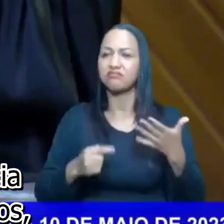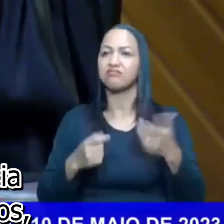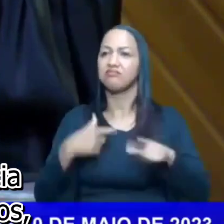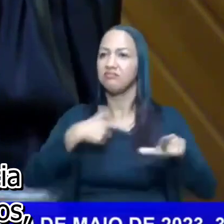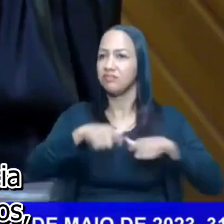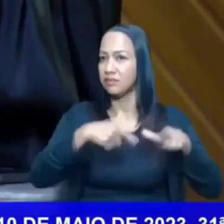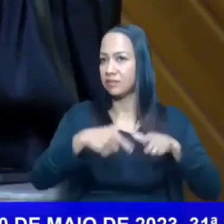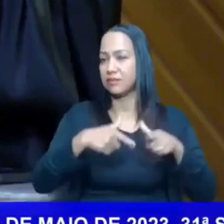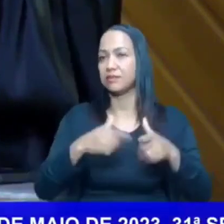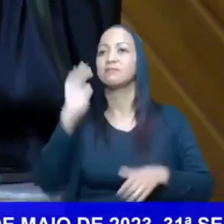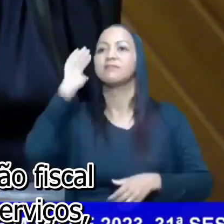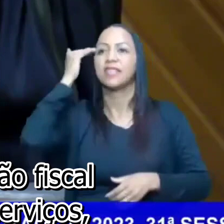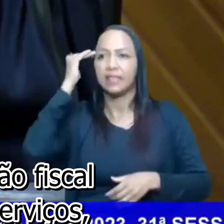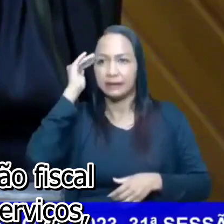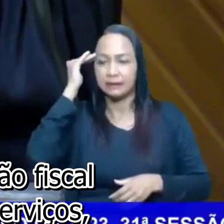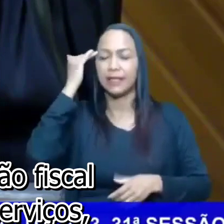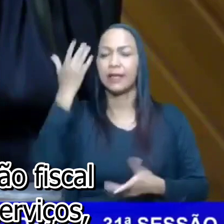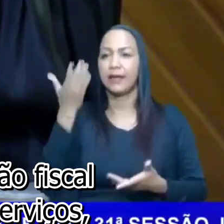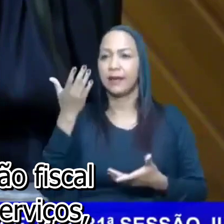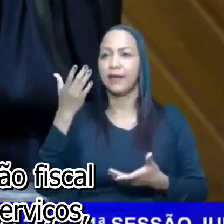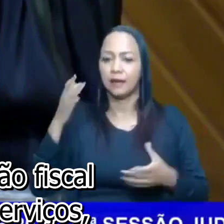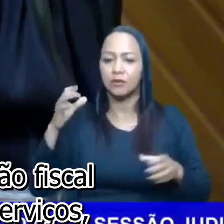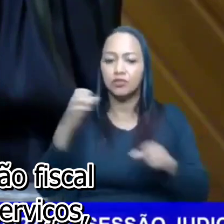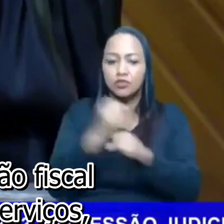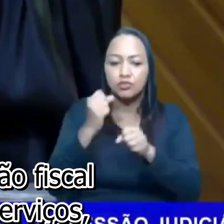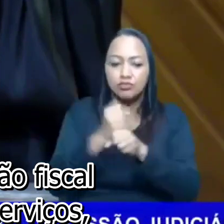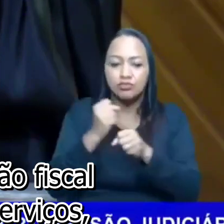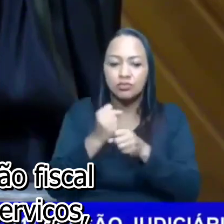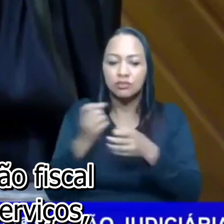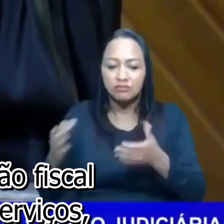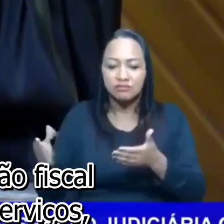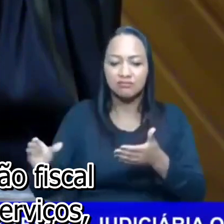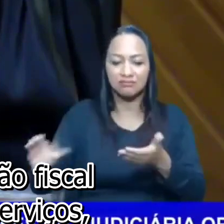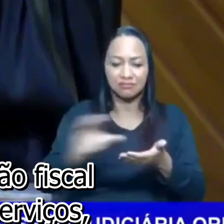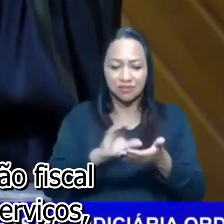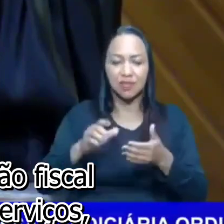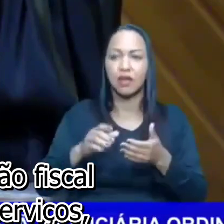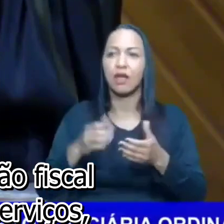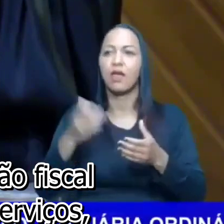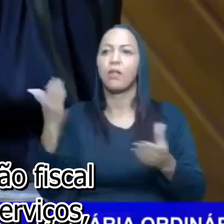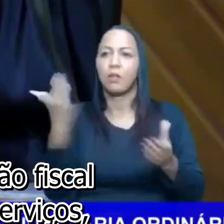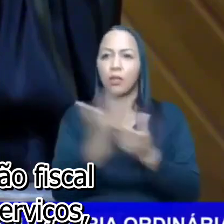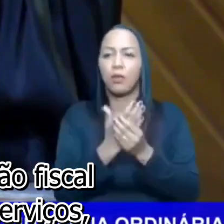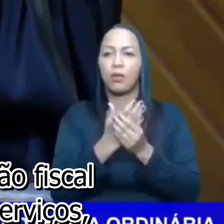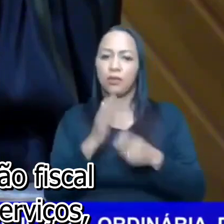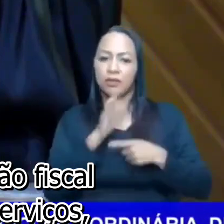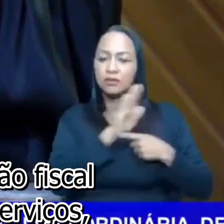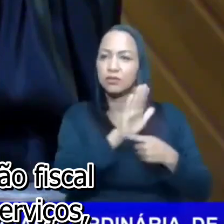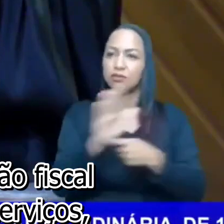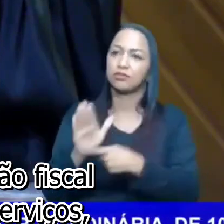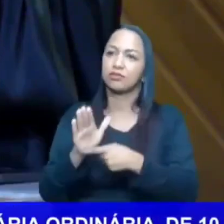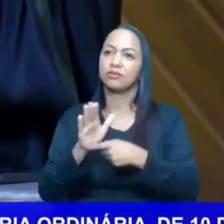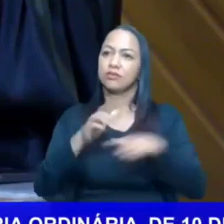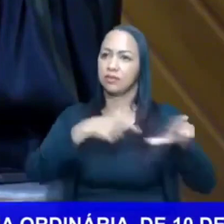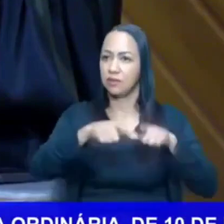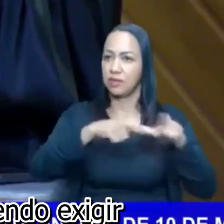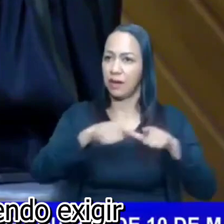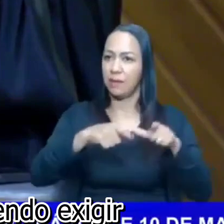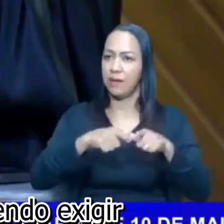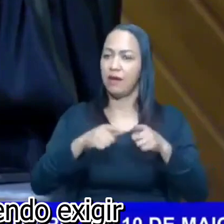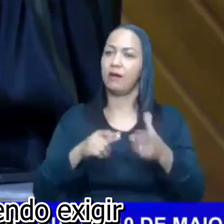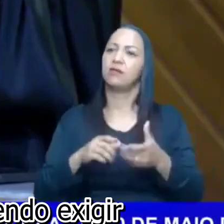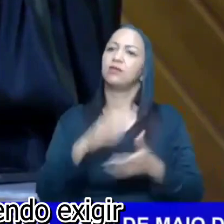serviços, entendo suficiente a juntada de documentação fiscal, acompanhada do contrato de prestação de serviços e da documentação